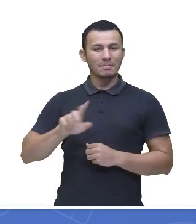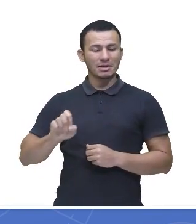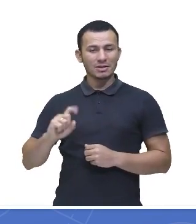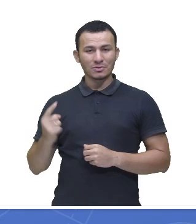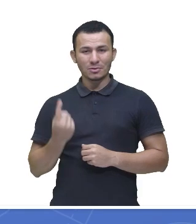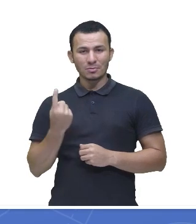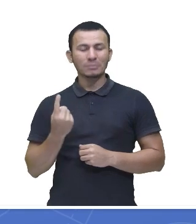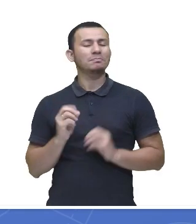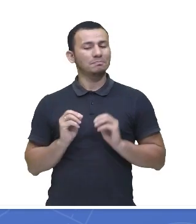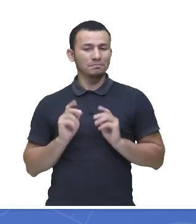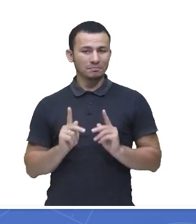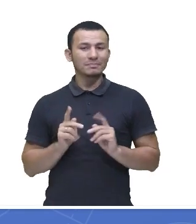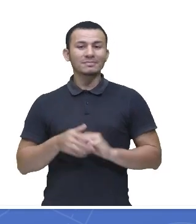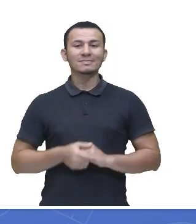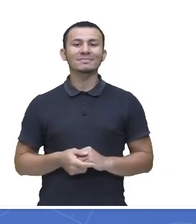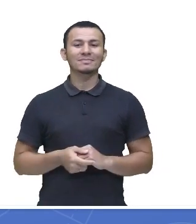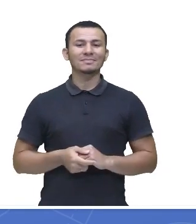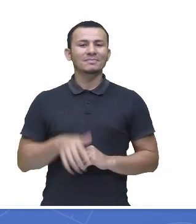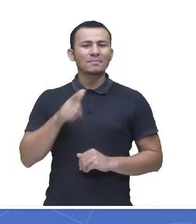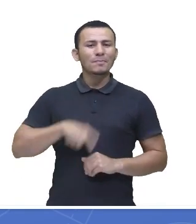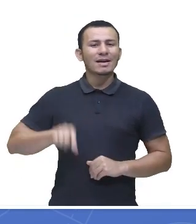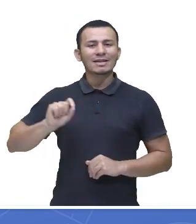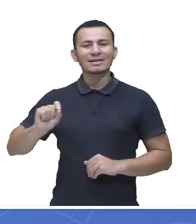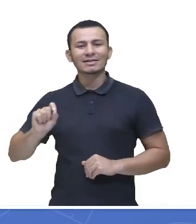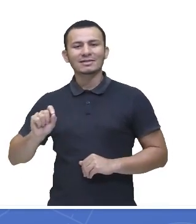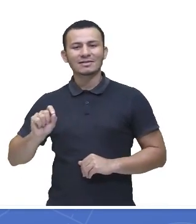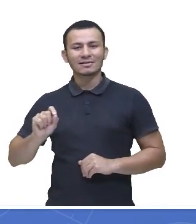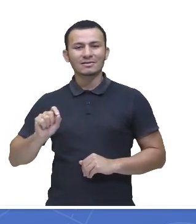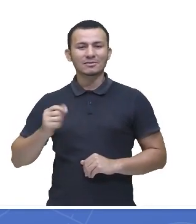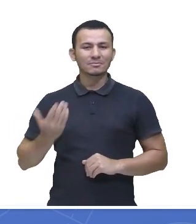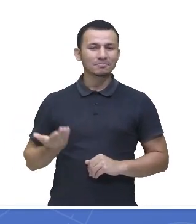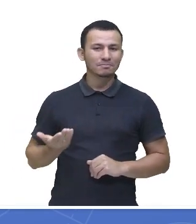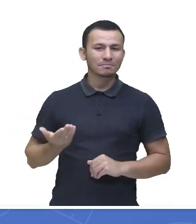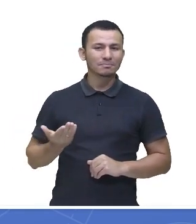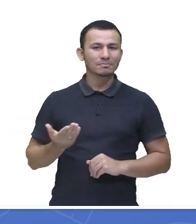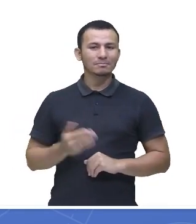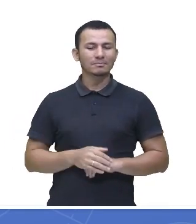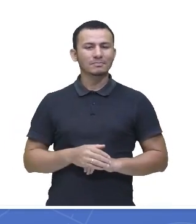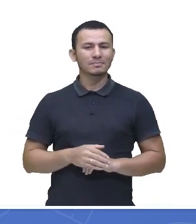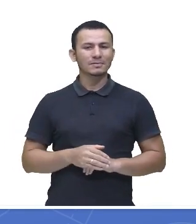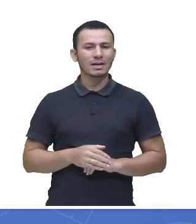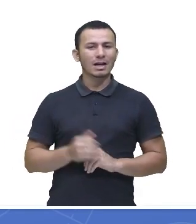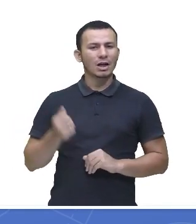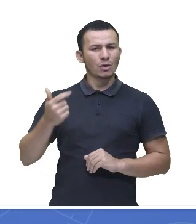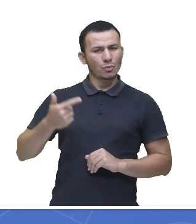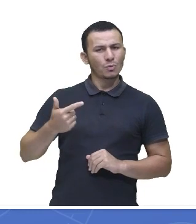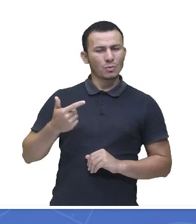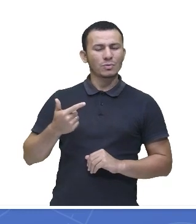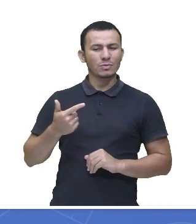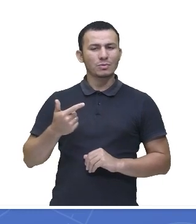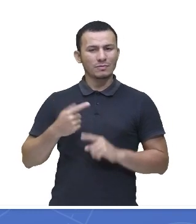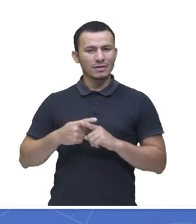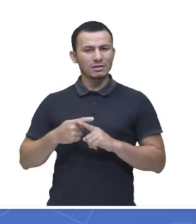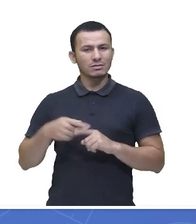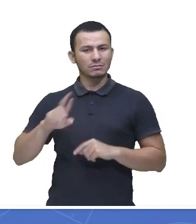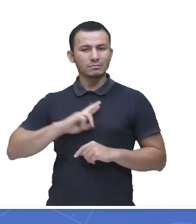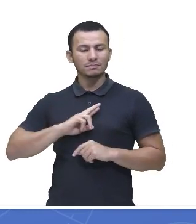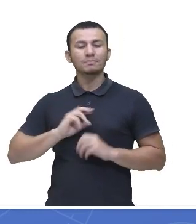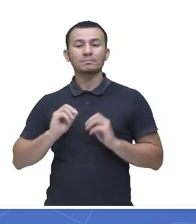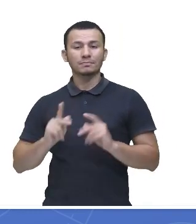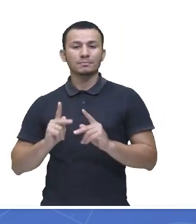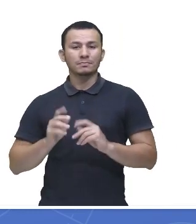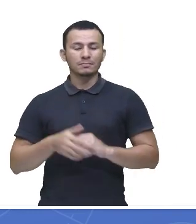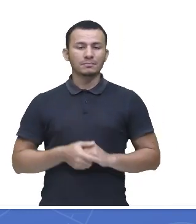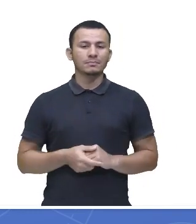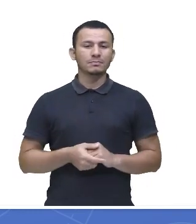Ok, não, mas tá bom. Não, teve mais gente que... a Jamile foi mais de uma vez, o que eu tô vendo ali. Muito bem, mas